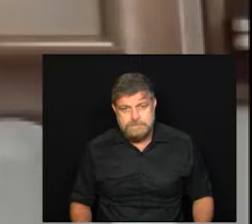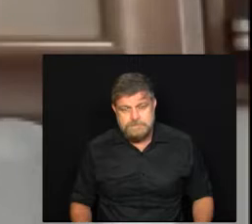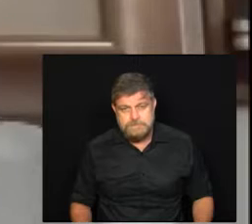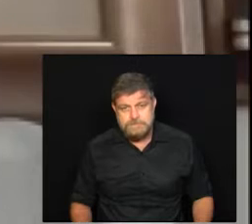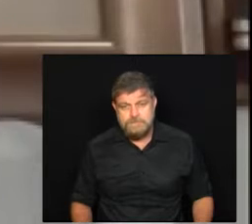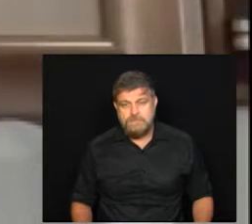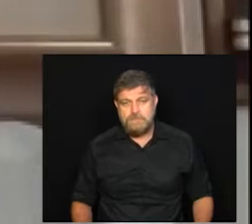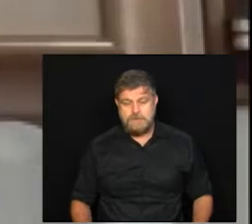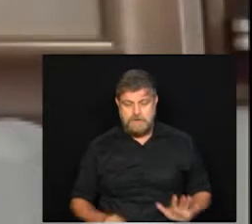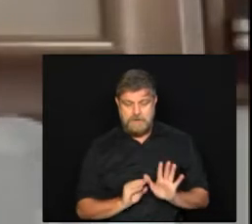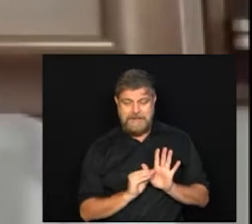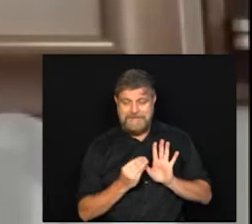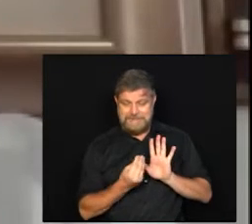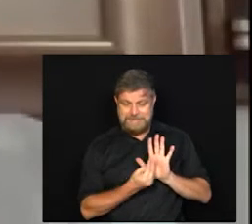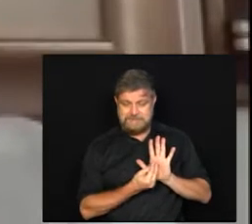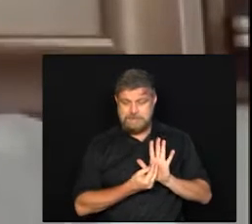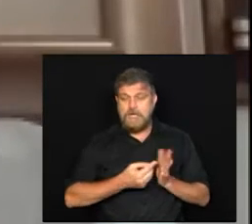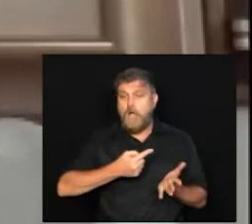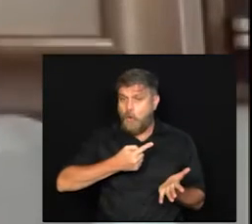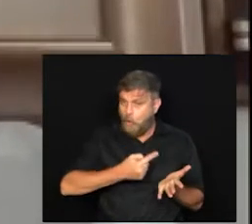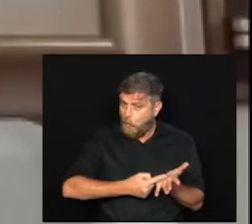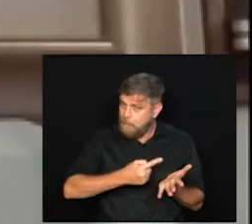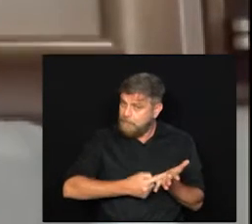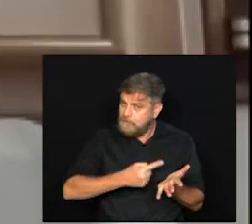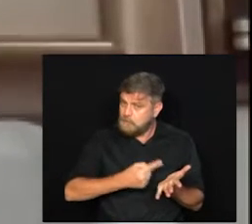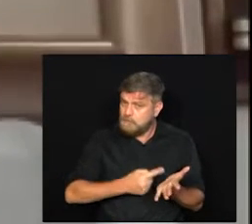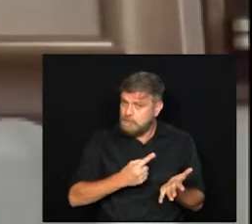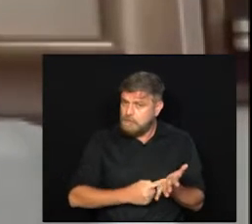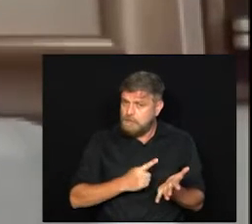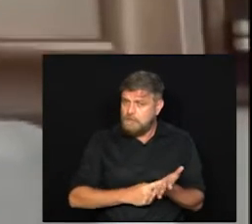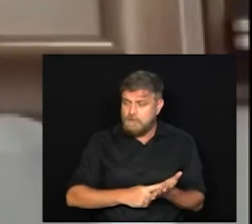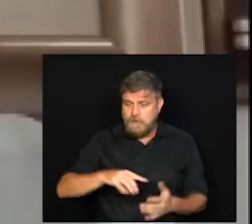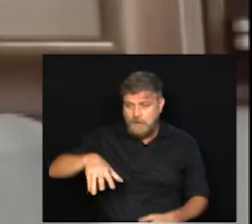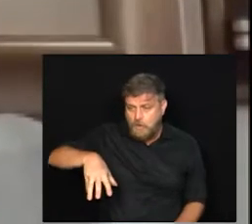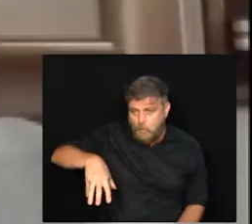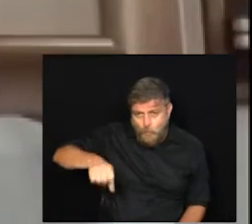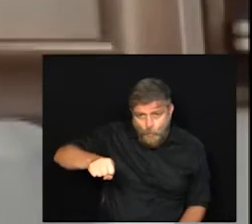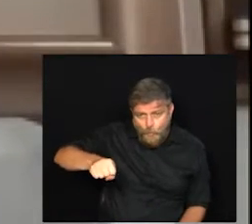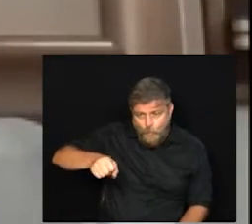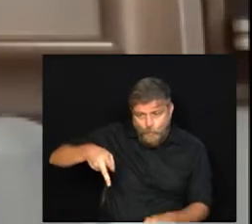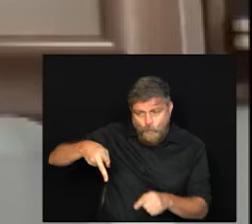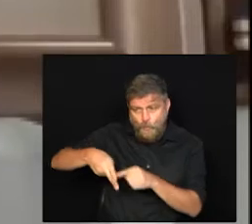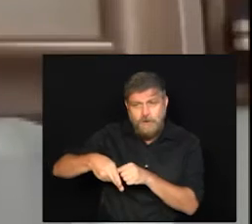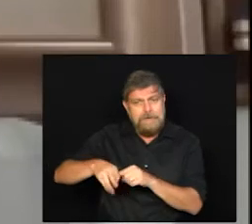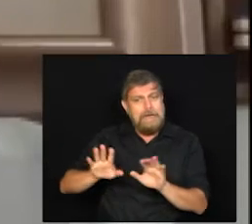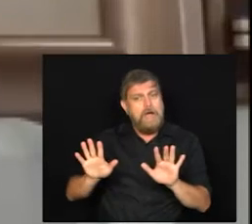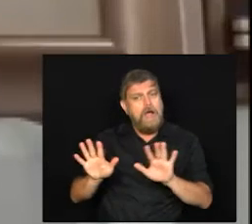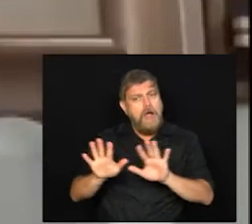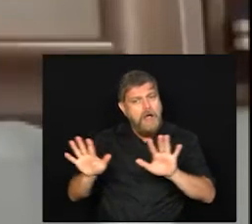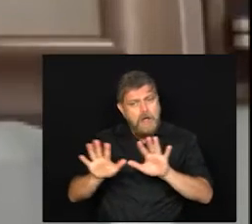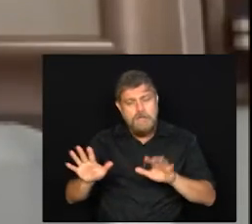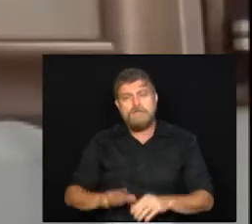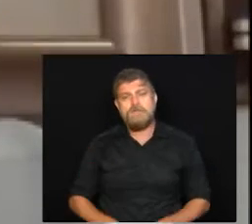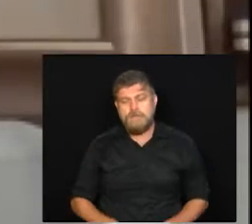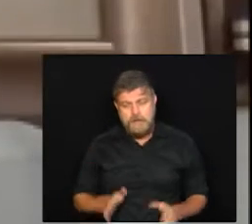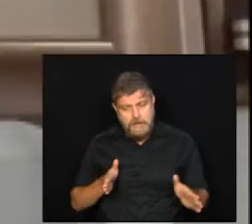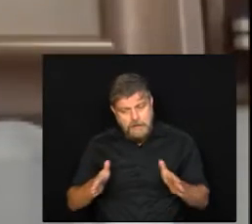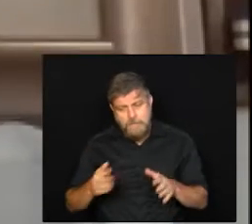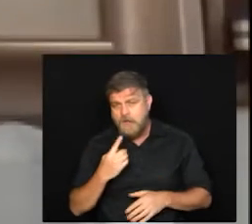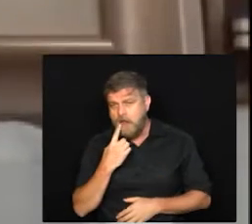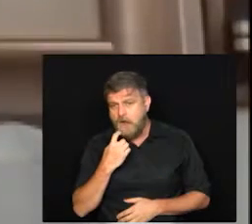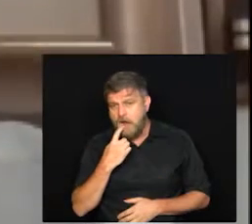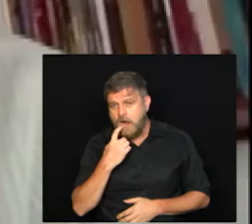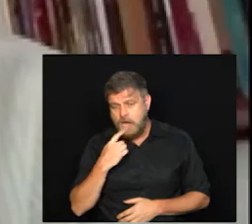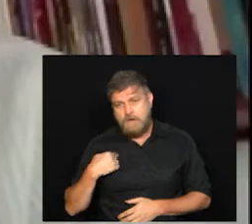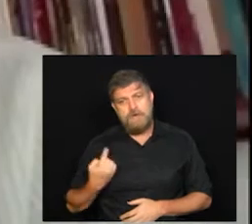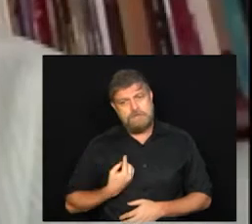Que a Sanasa já se comprometeu a não realizar nenhum corte no fornecimento de água nessa fase vermelha que